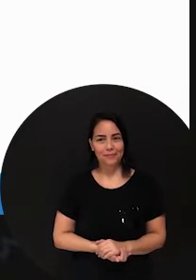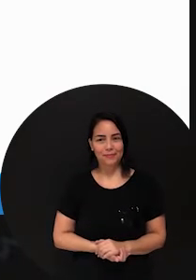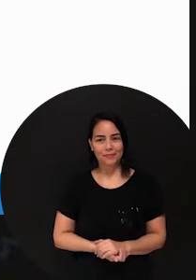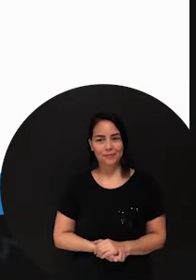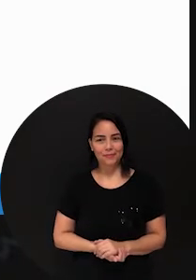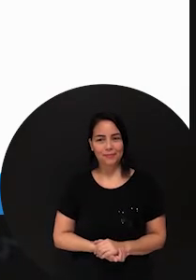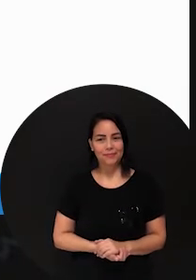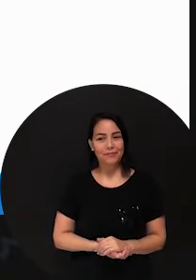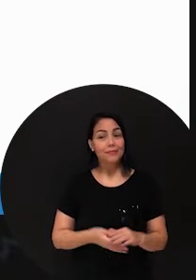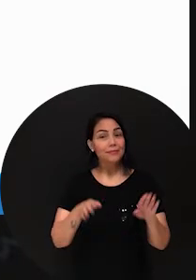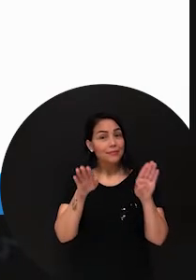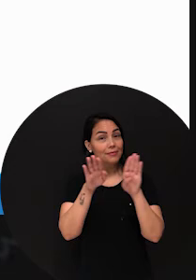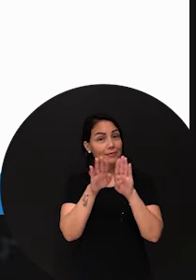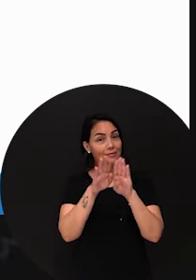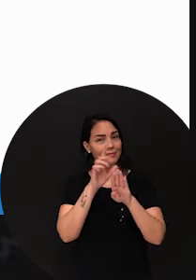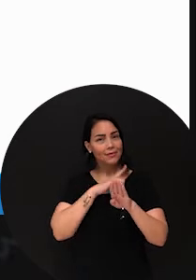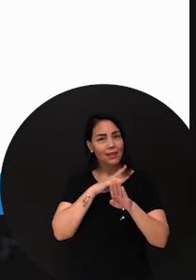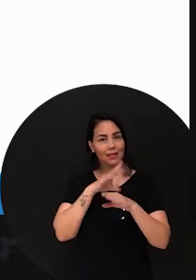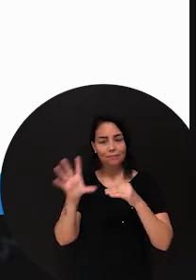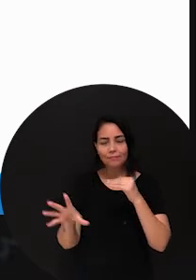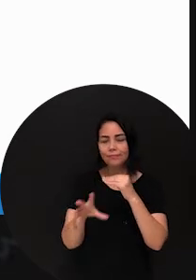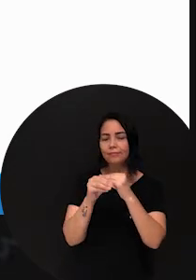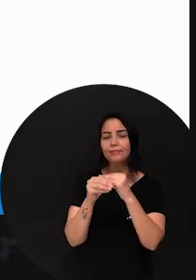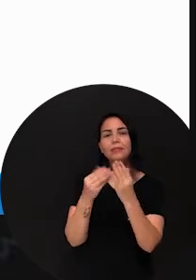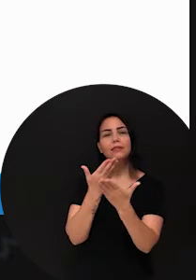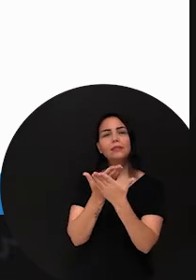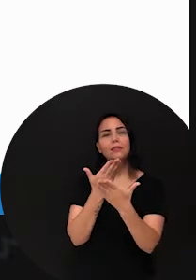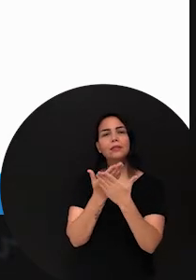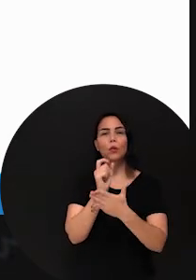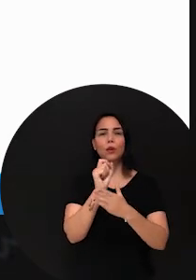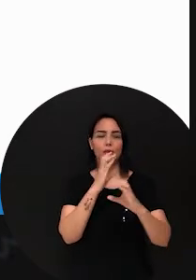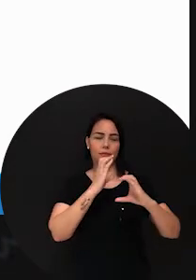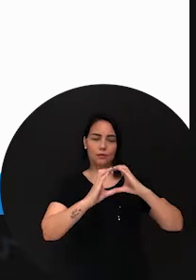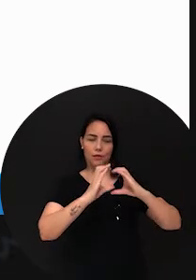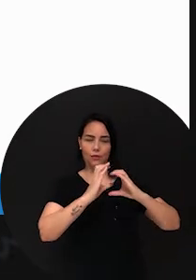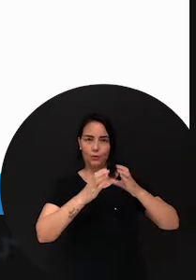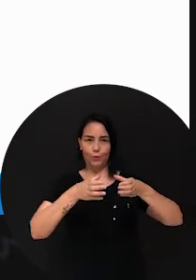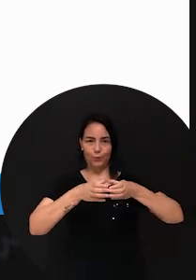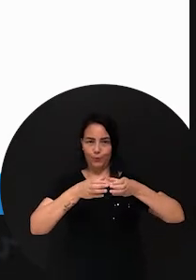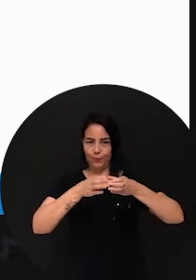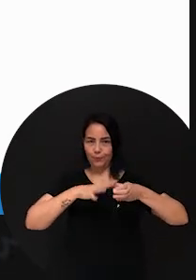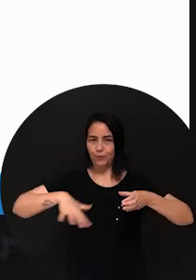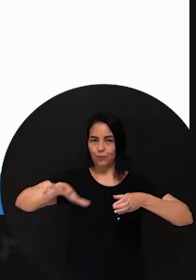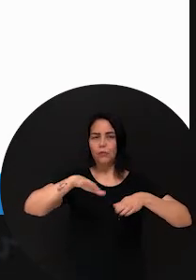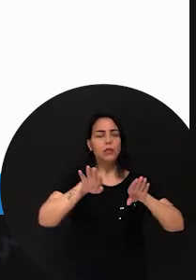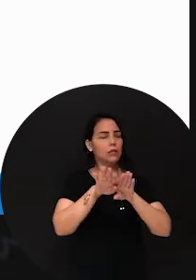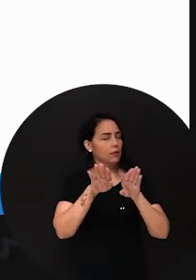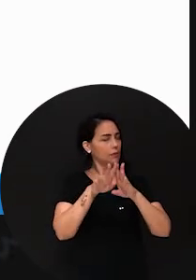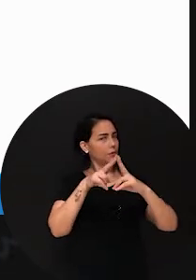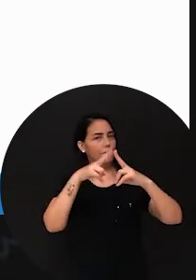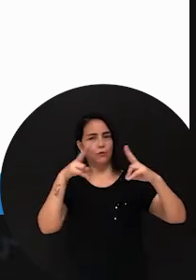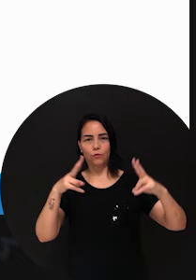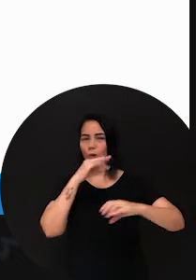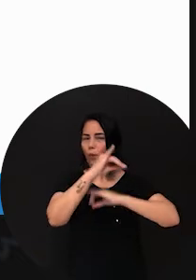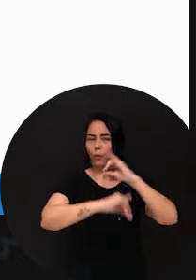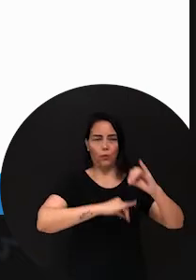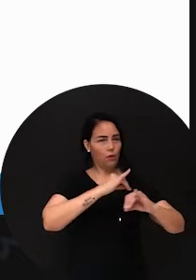Aqui também, então, temos as aulas complementares também de canto coral. Estão no mesmo formato online, tá?